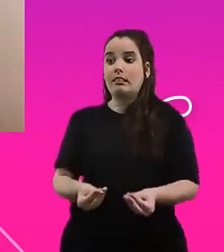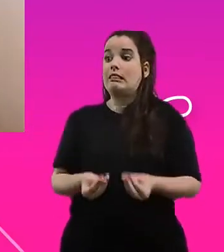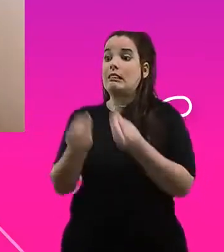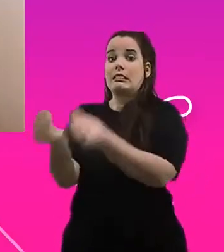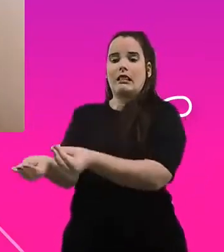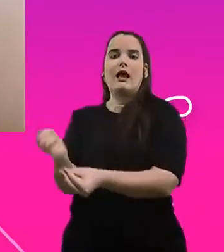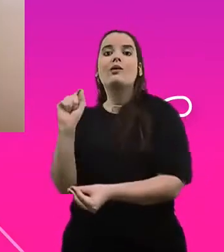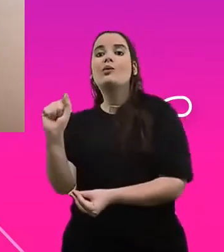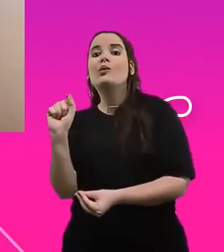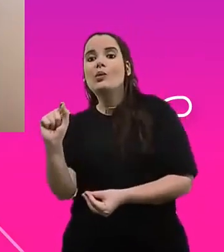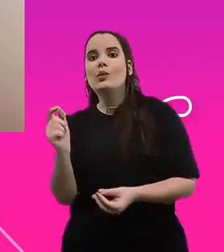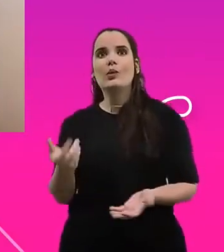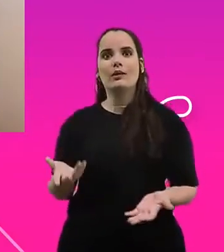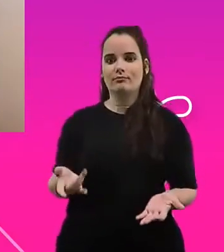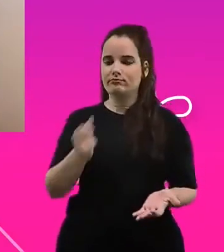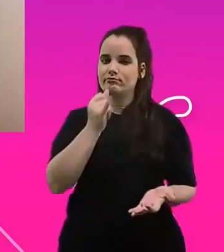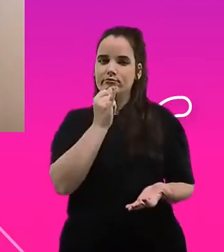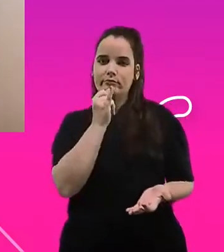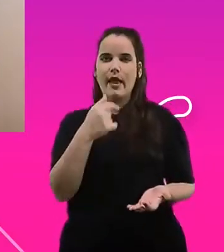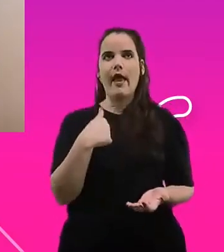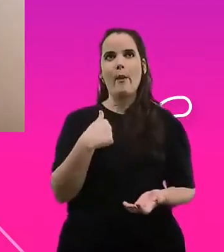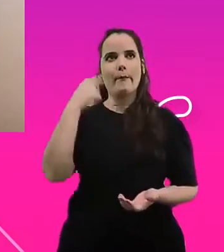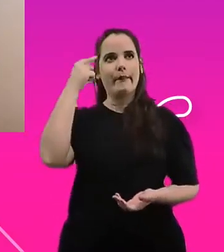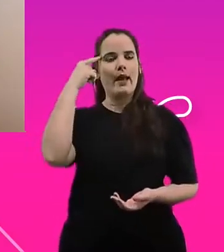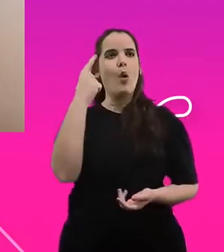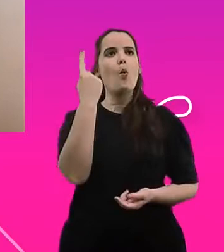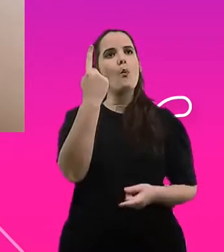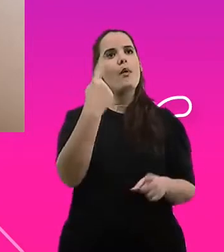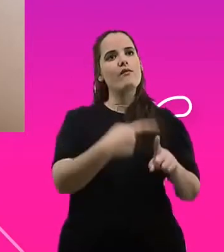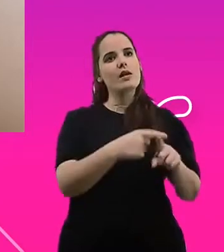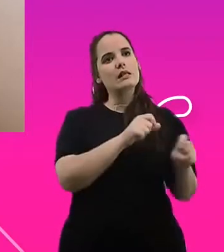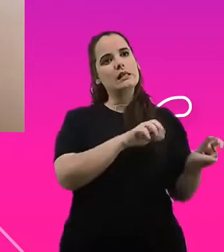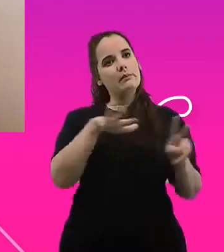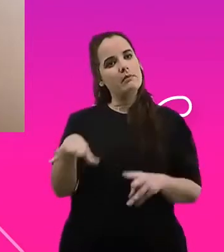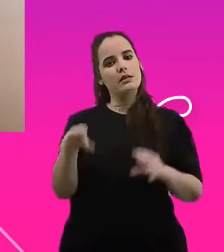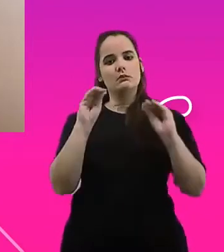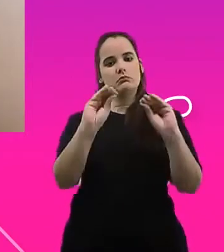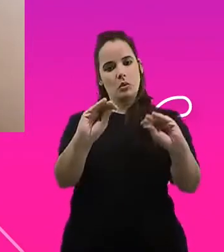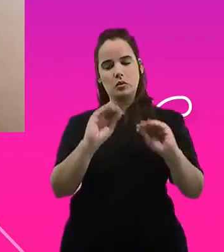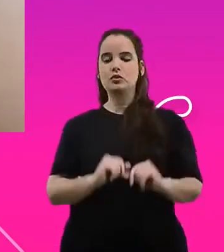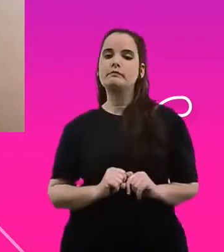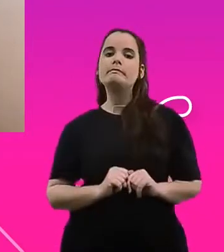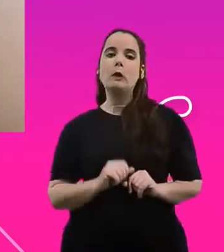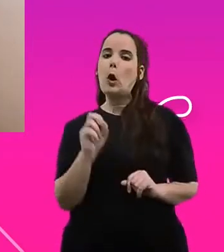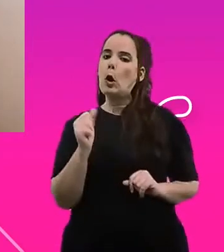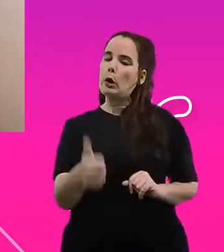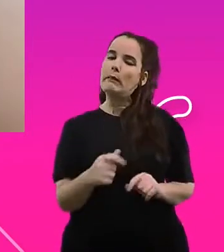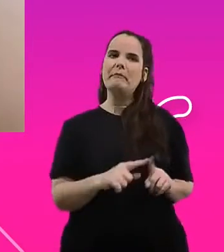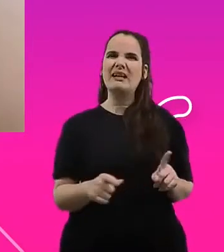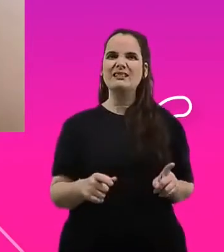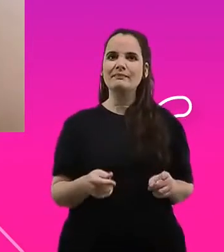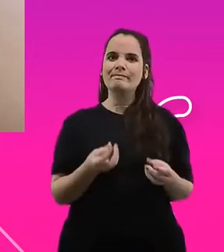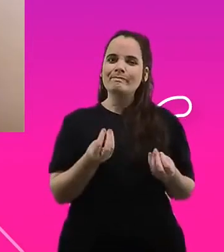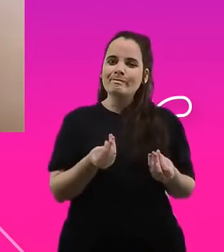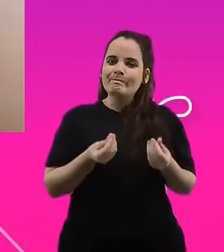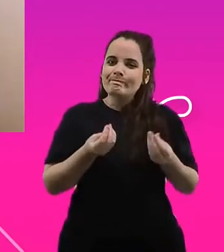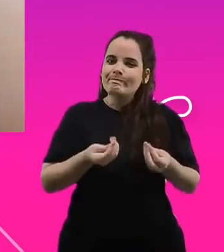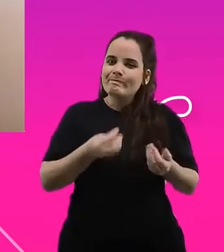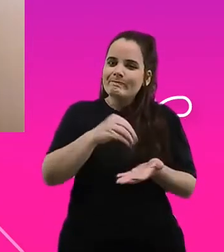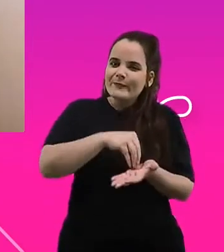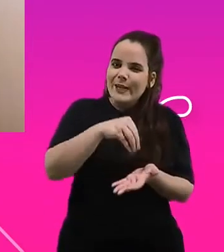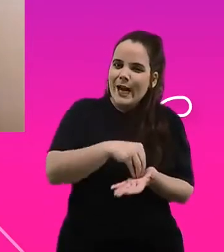que, eu vou fazer um post por semana, mas ele é um post que ele não é apurado, ele não ou ele não